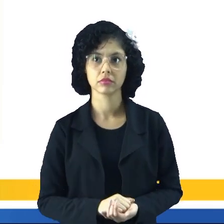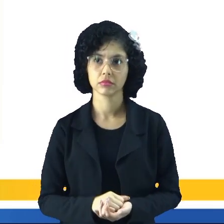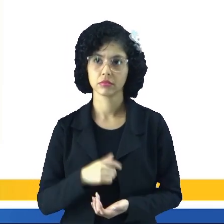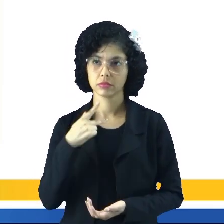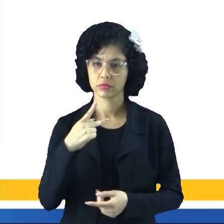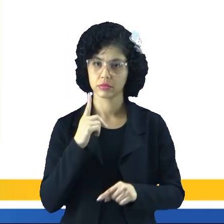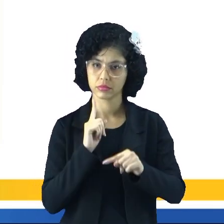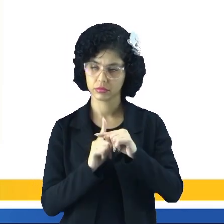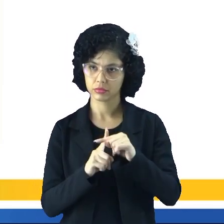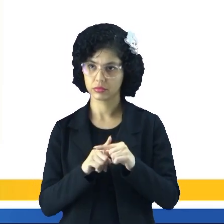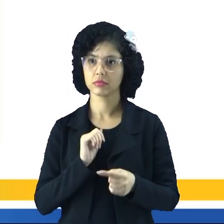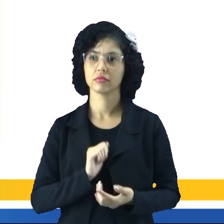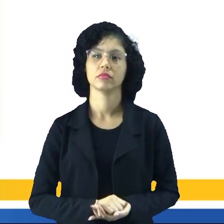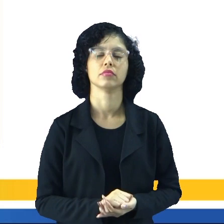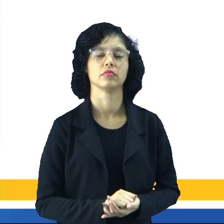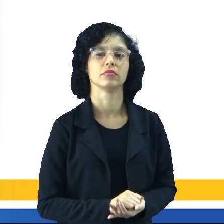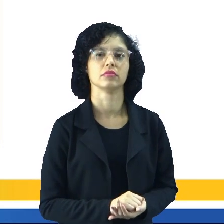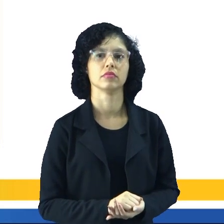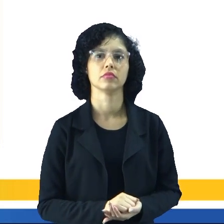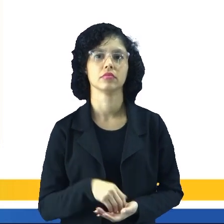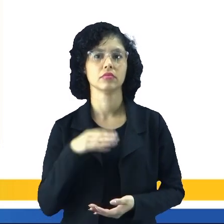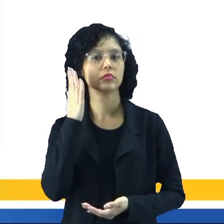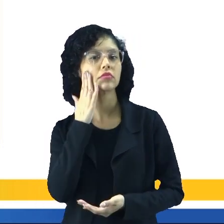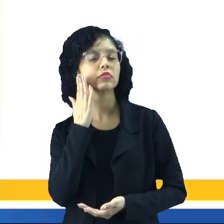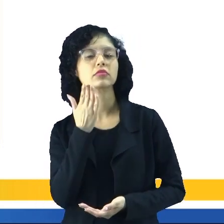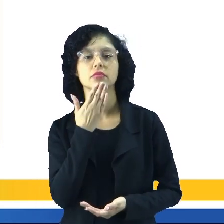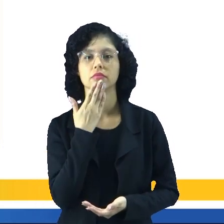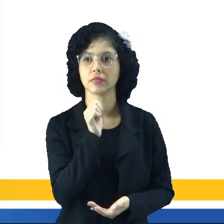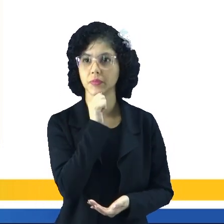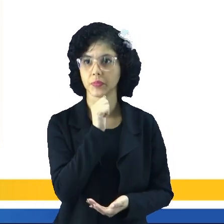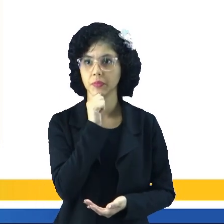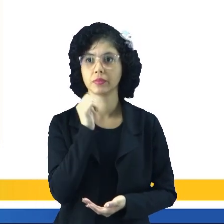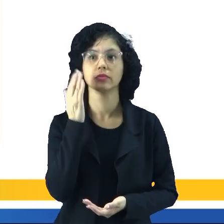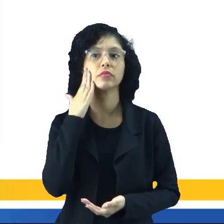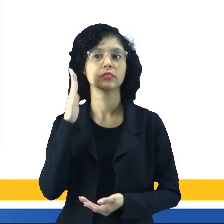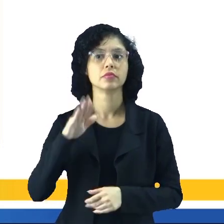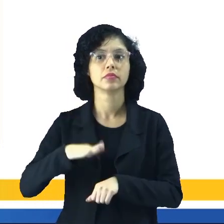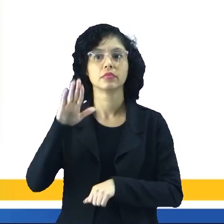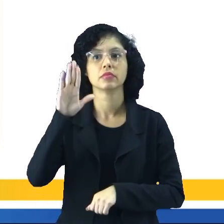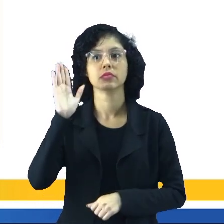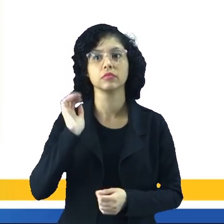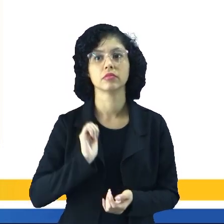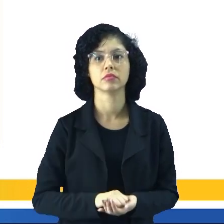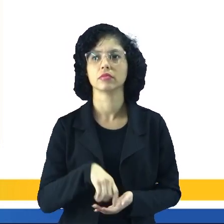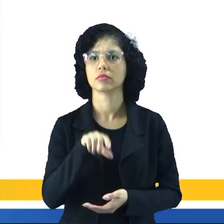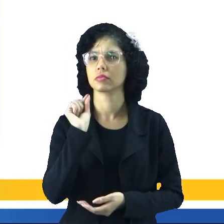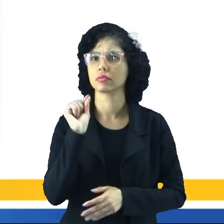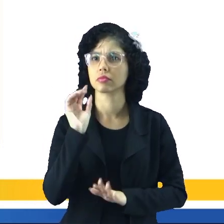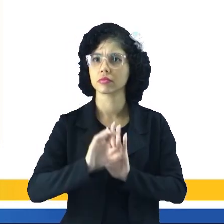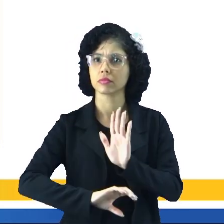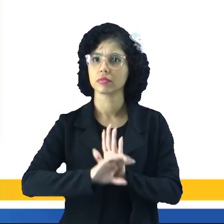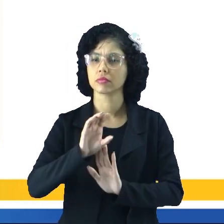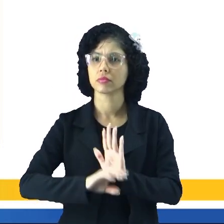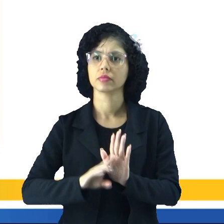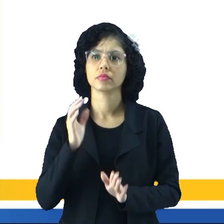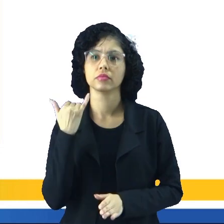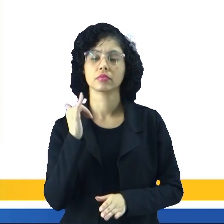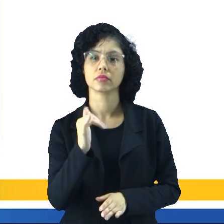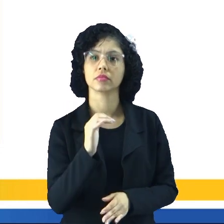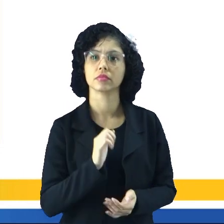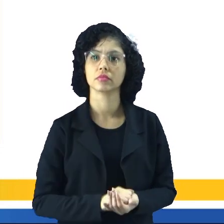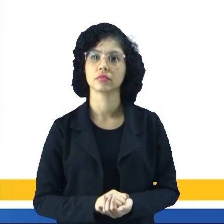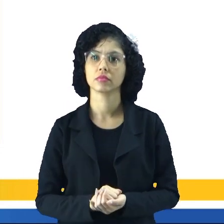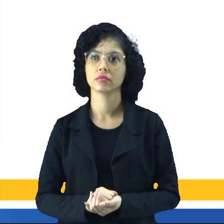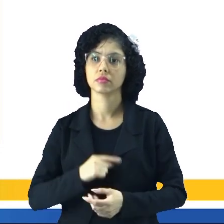P positivo. Para entendermos ainda sobre esse assunto, vamos aqui ao conceito de condutores de eletricidade